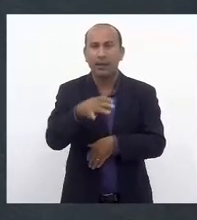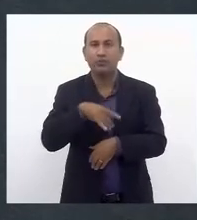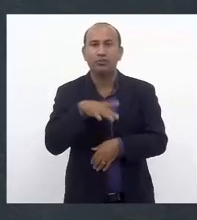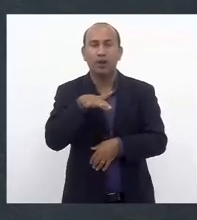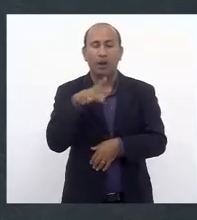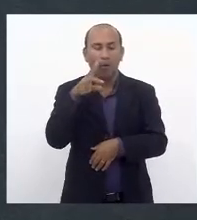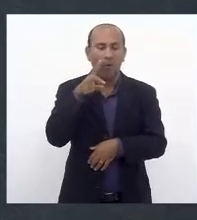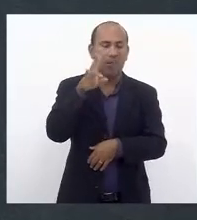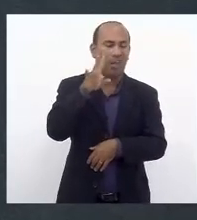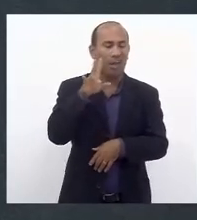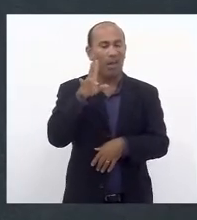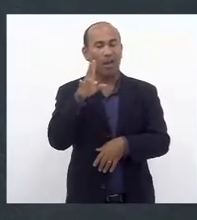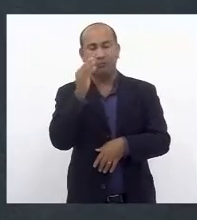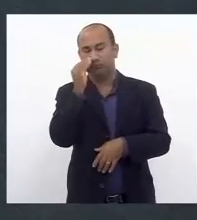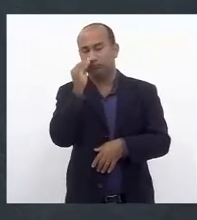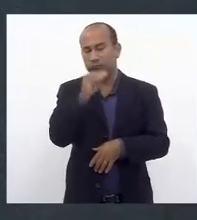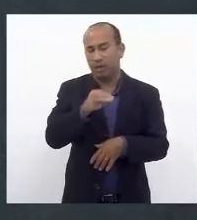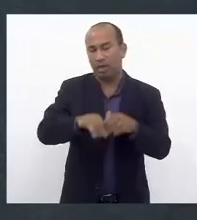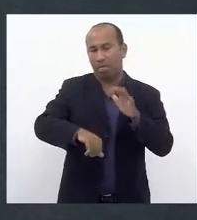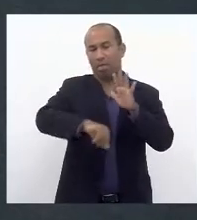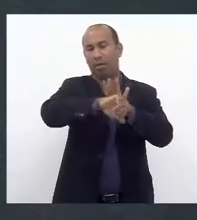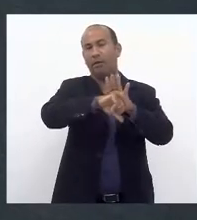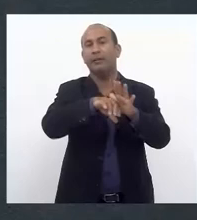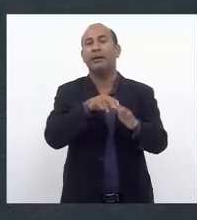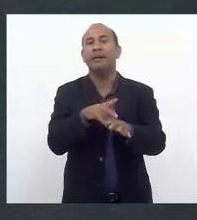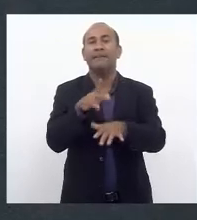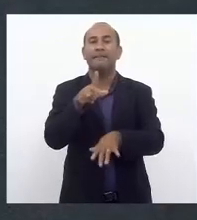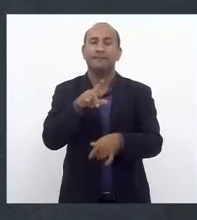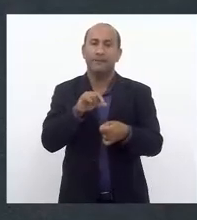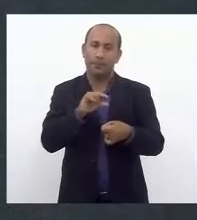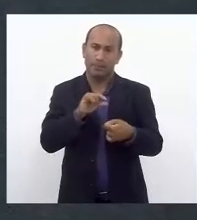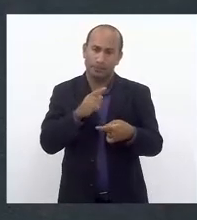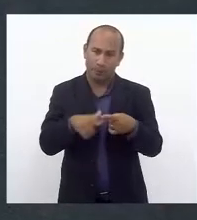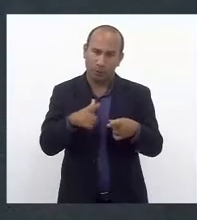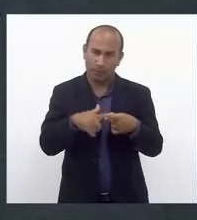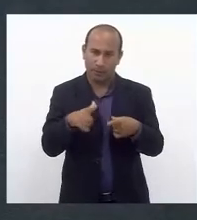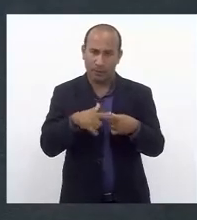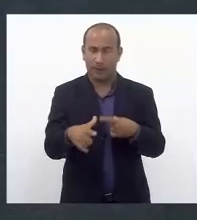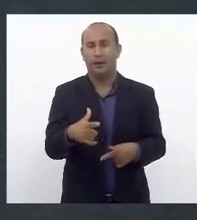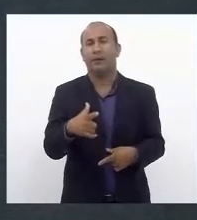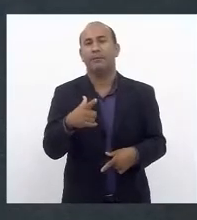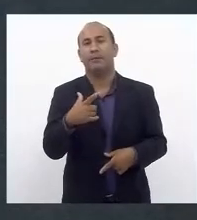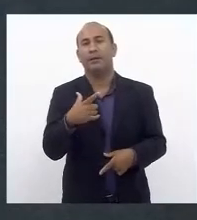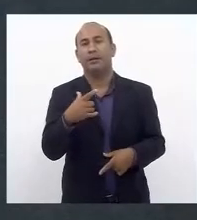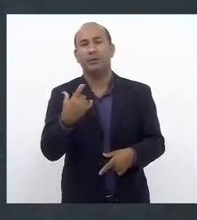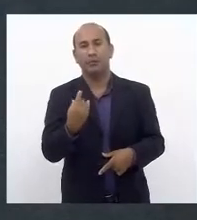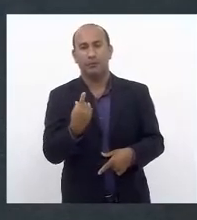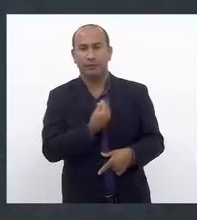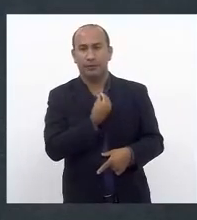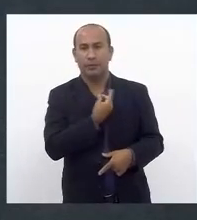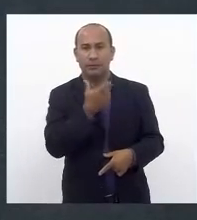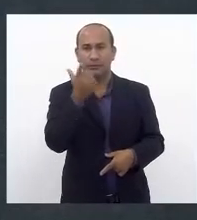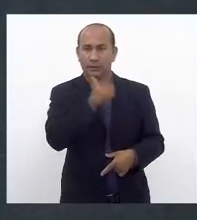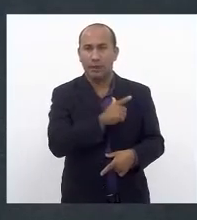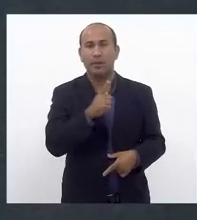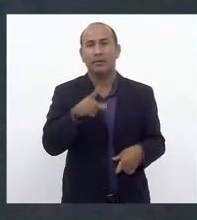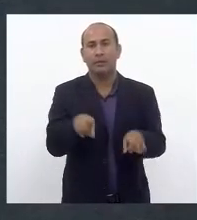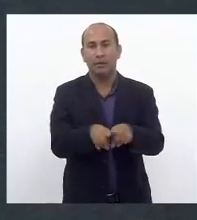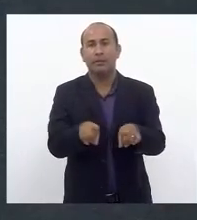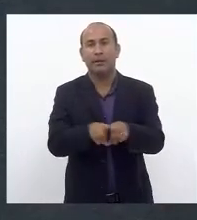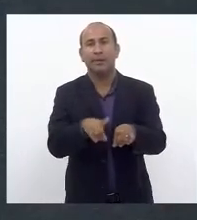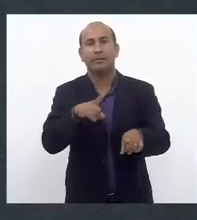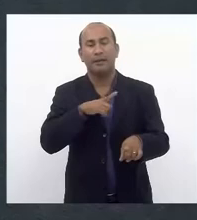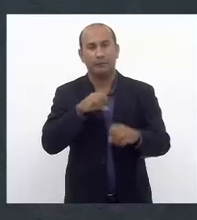olha com um olhar criminalizatório, traz prejuízos concretos à possibilidade de sobrevivência. É ali também que tem